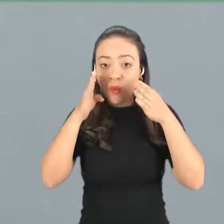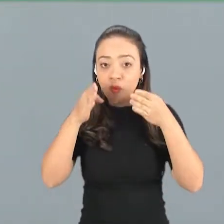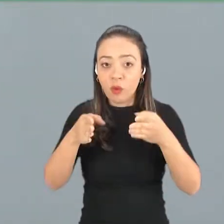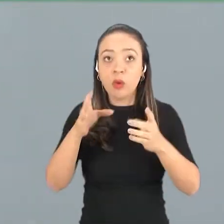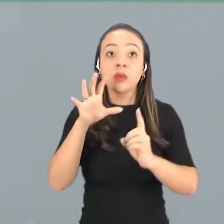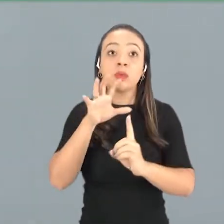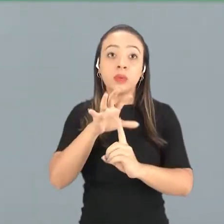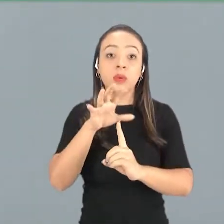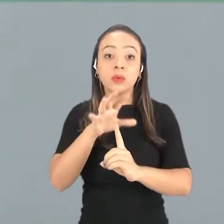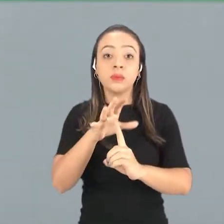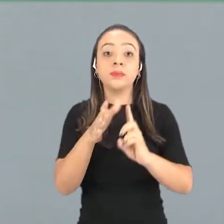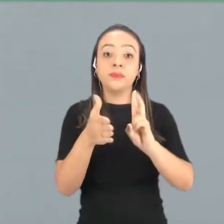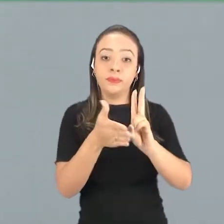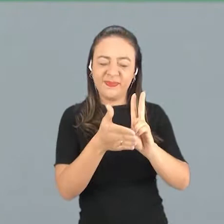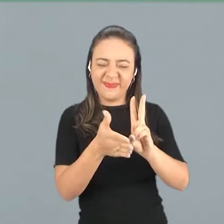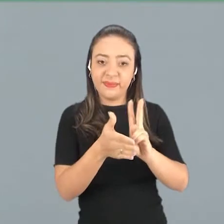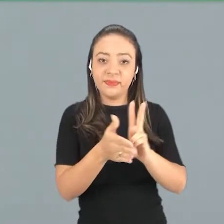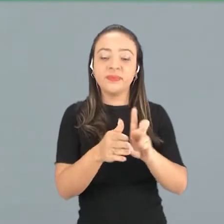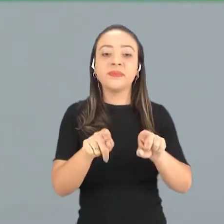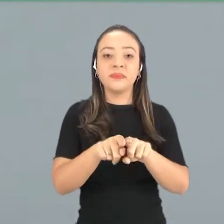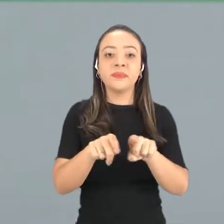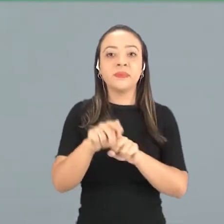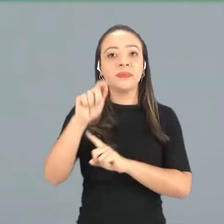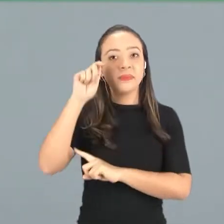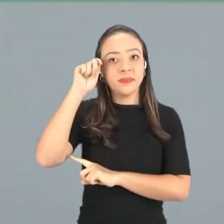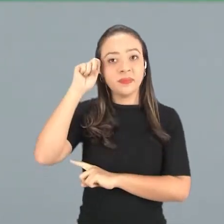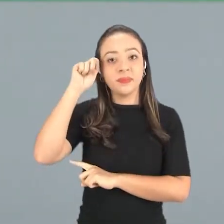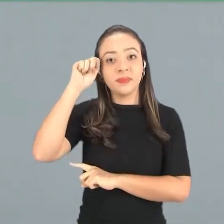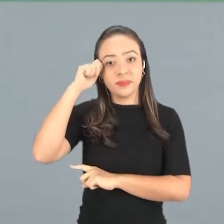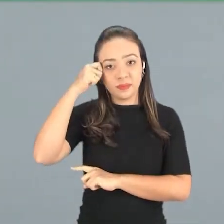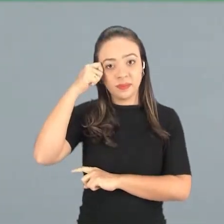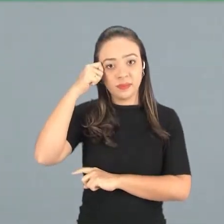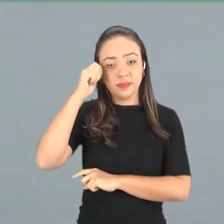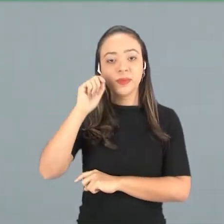influência indígena e africana, certo?